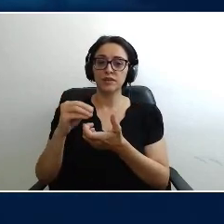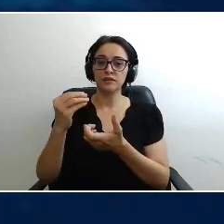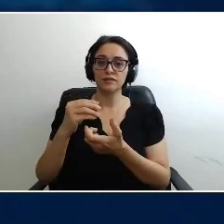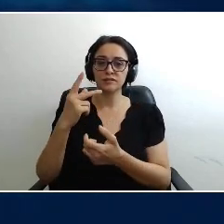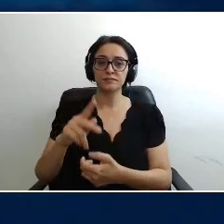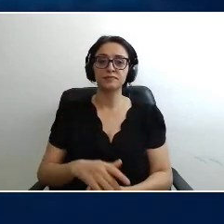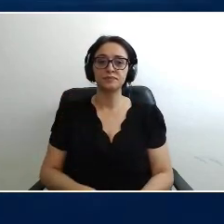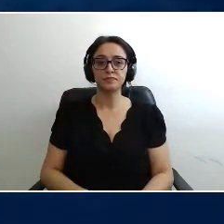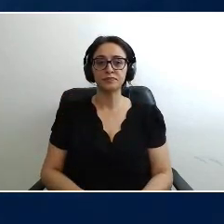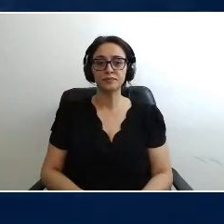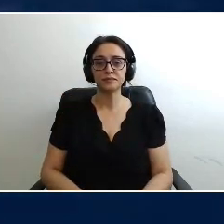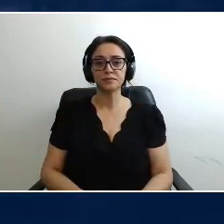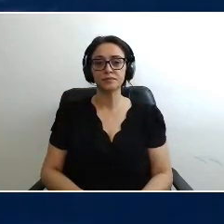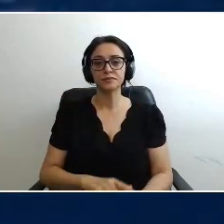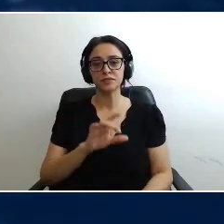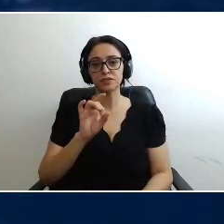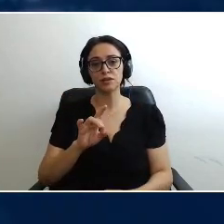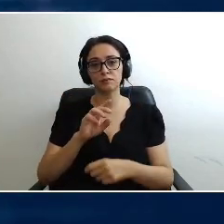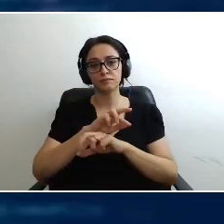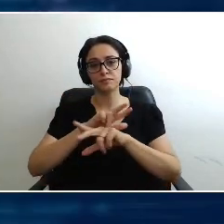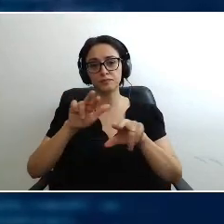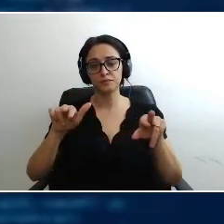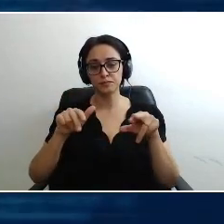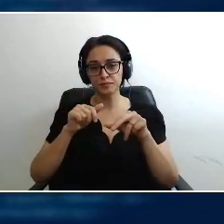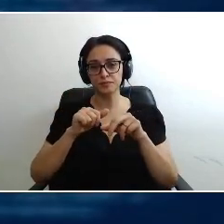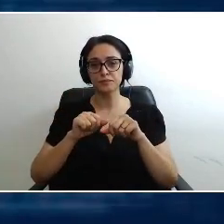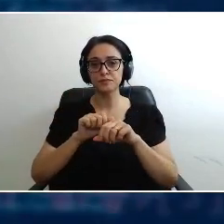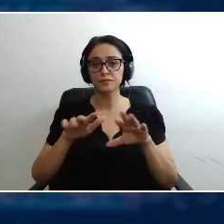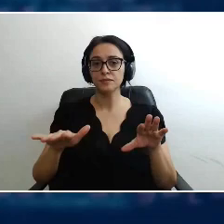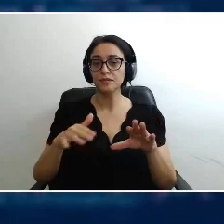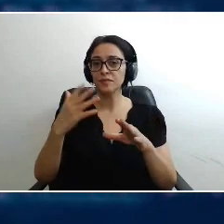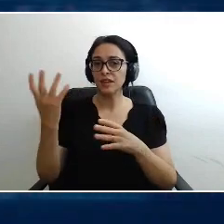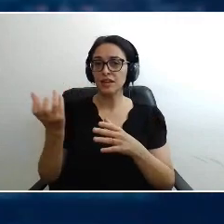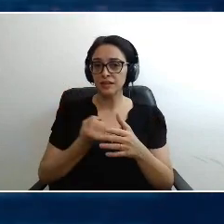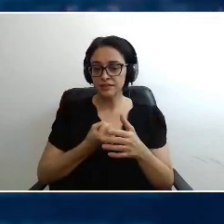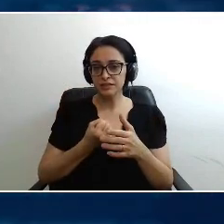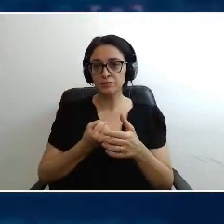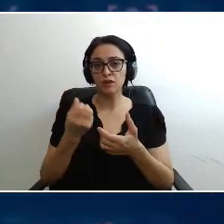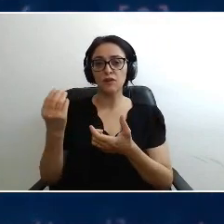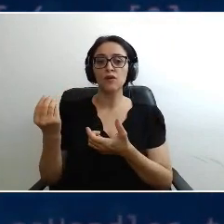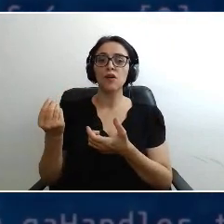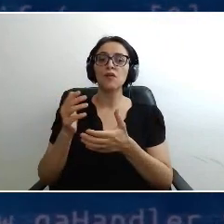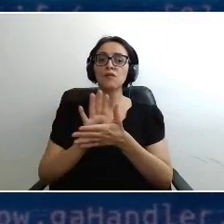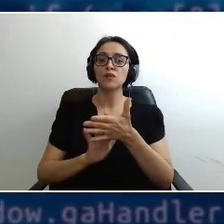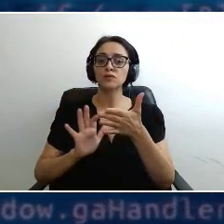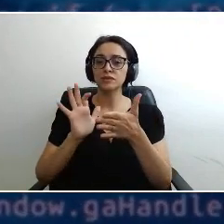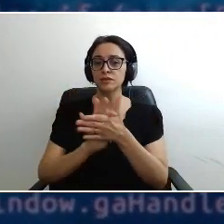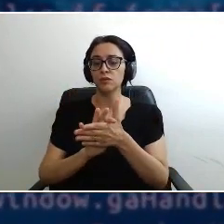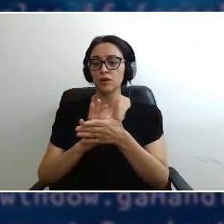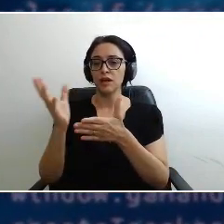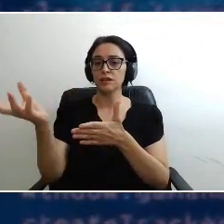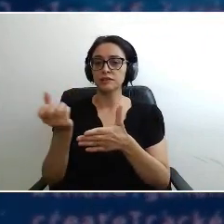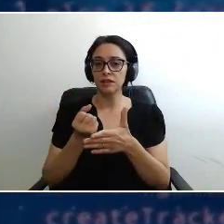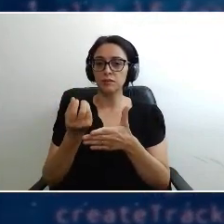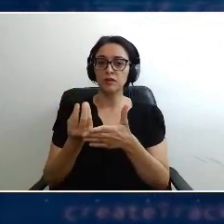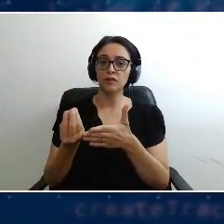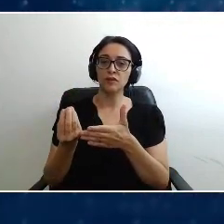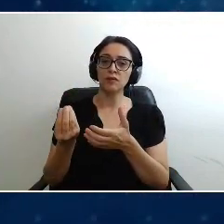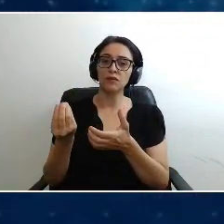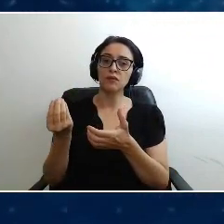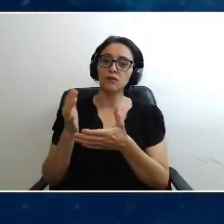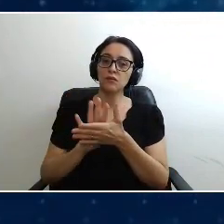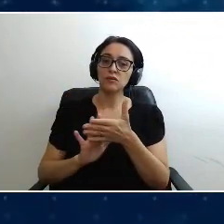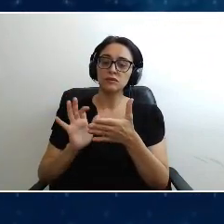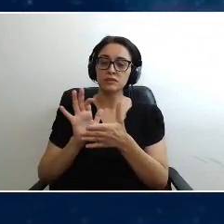variáveis, que a gente está só multiplicando. Receber funções, então ali o meu RReduce recebe essa função multiply, né? Eu consigo,